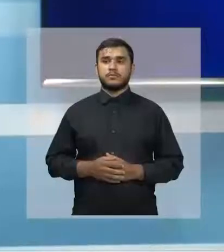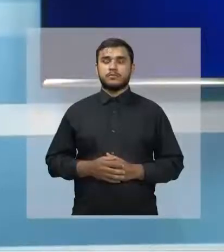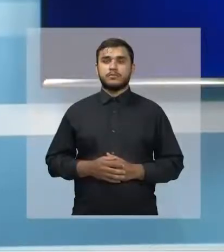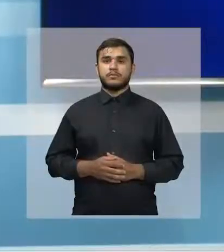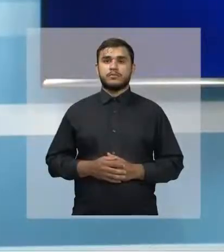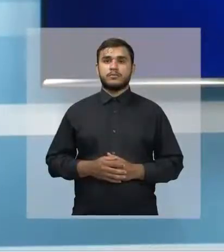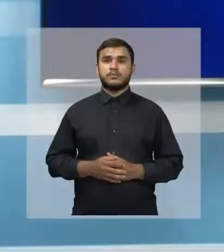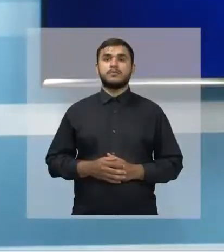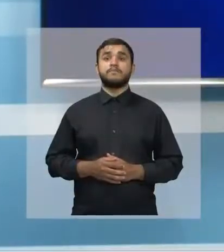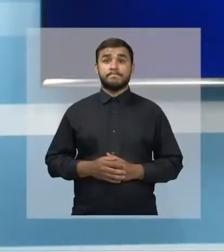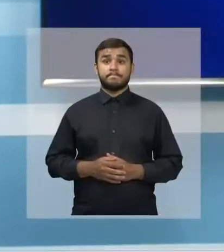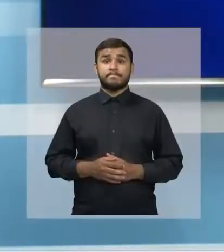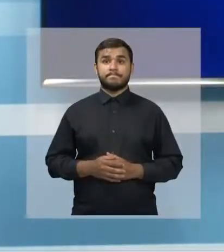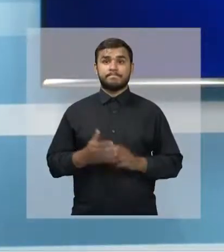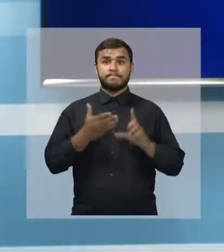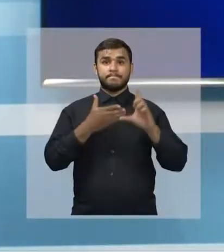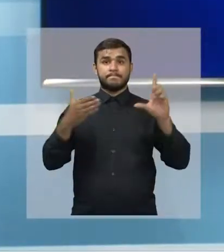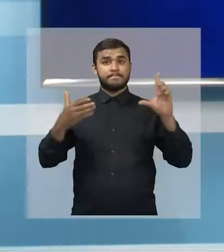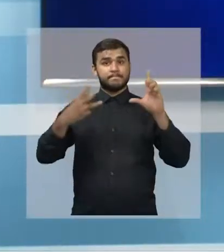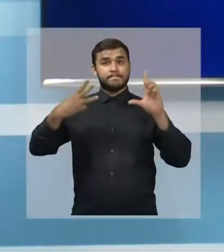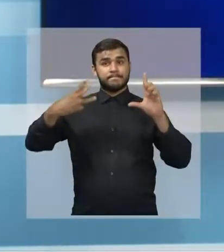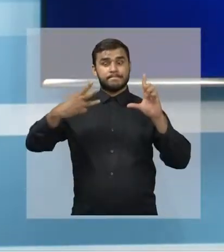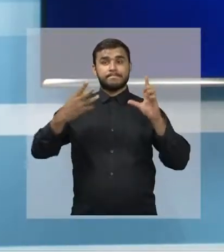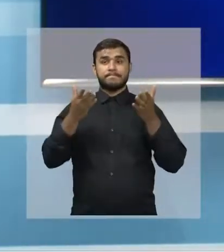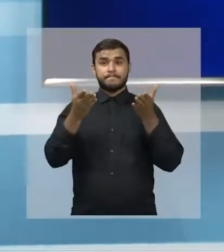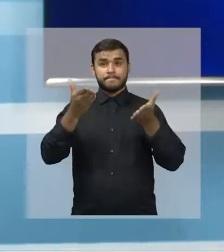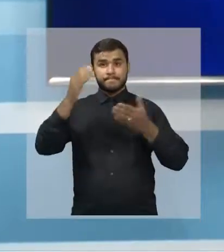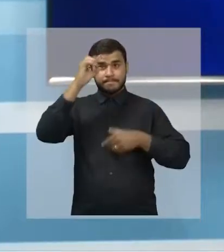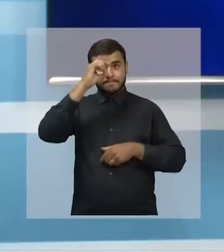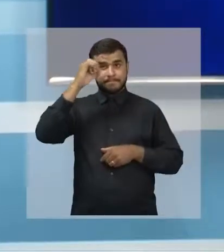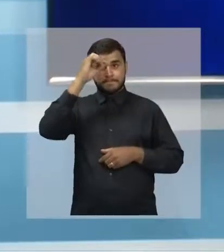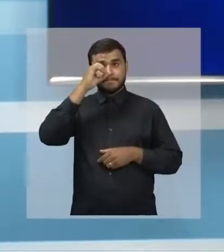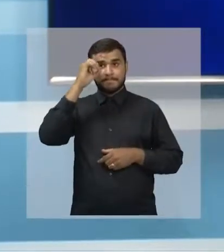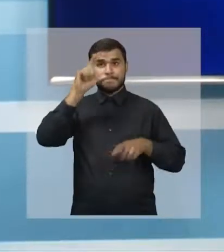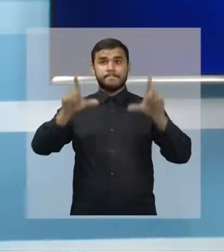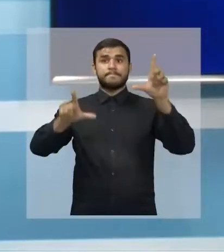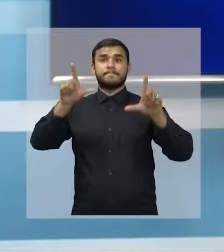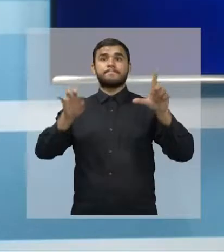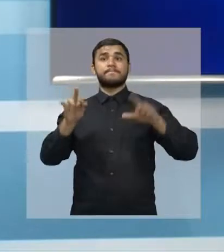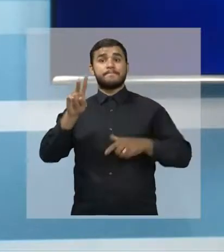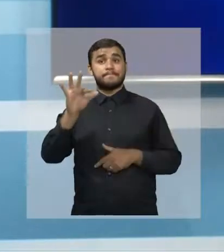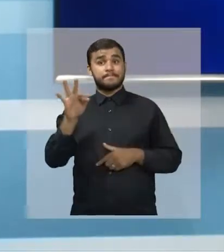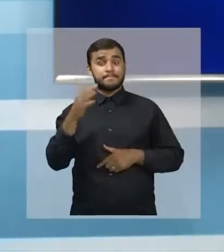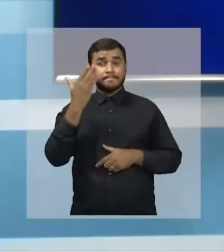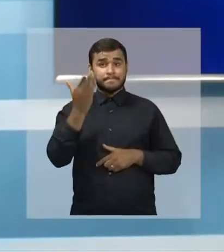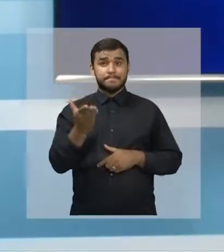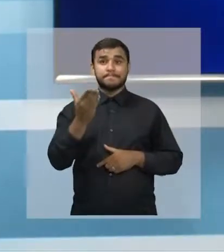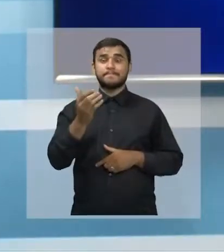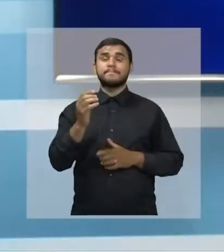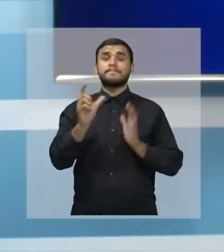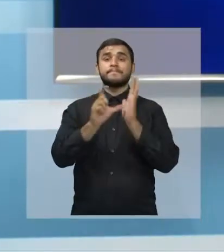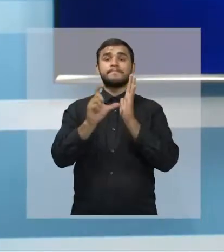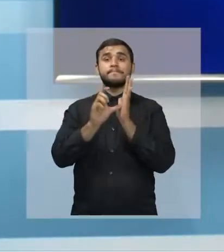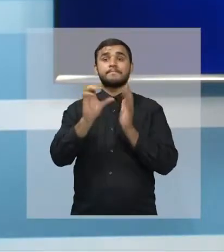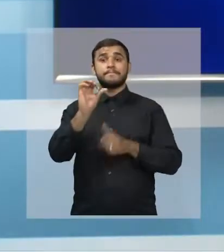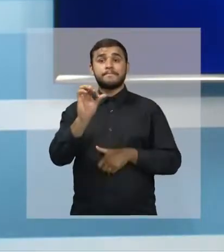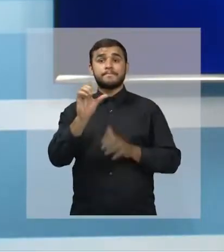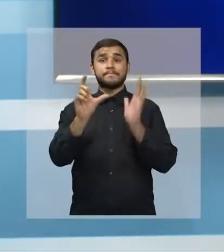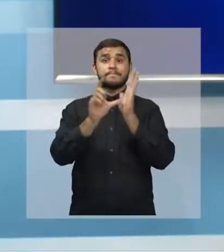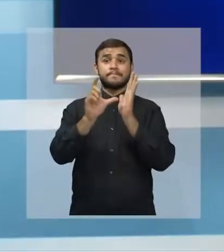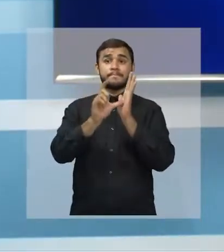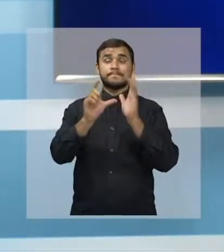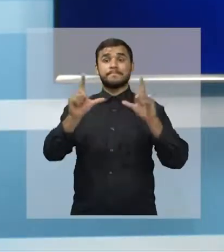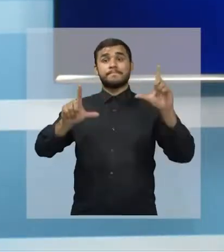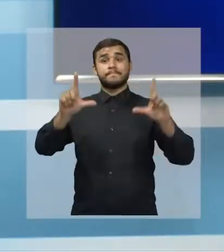De volta com o terceiro e último bloco do programa Observatório pela TV Fortaleza, canal 6 da Multiplay e 61.4 digital. Para